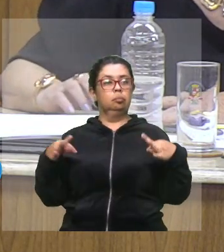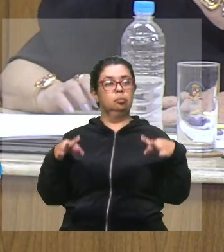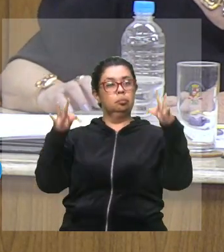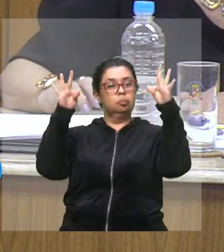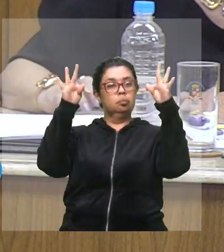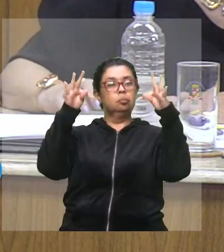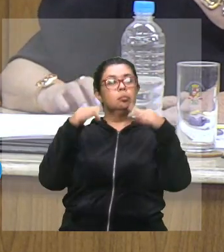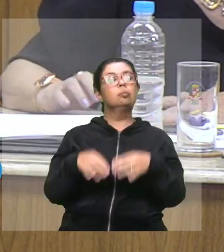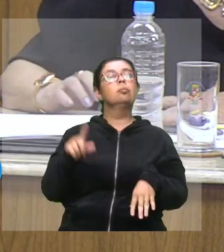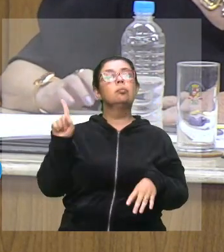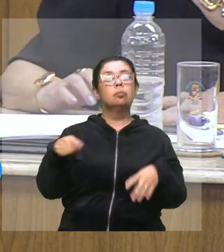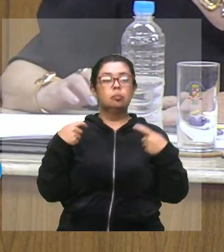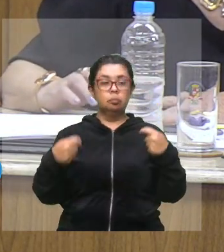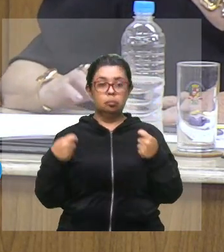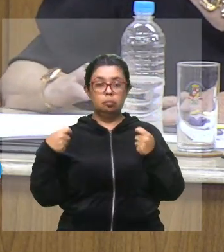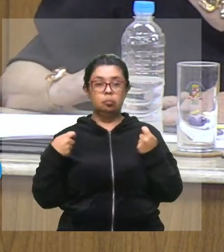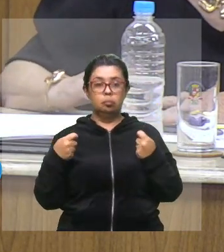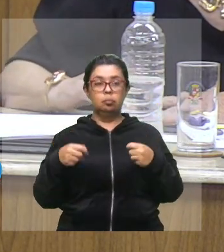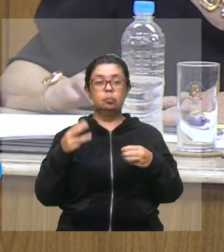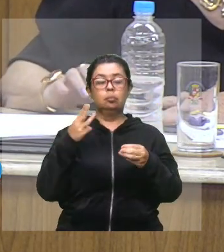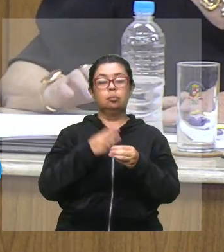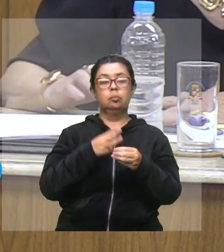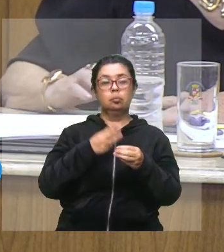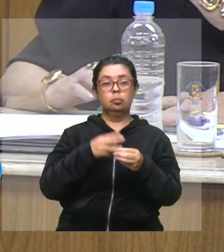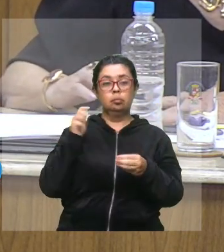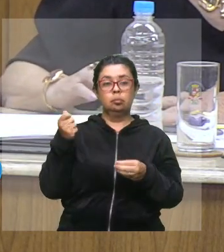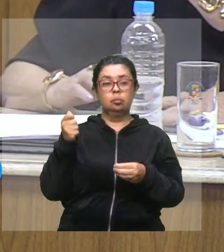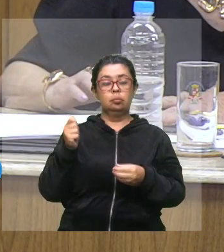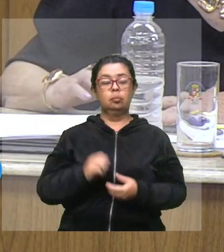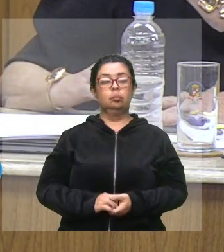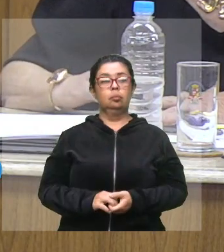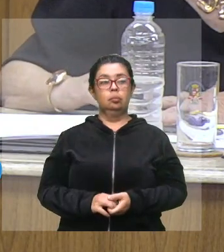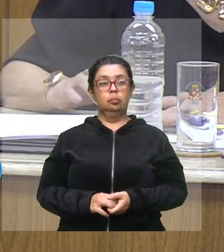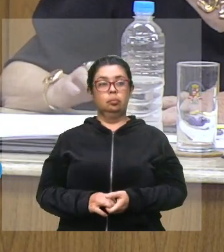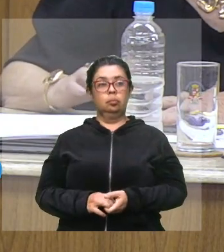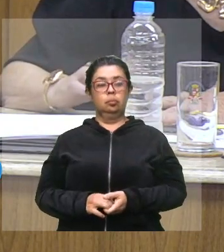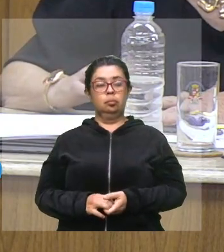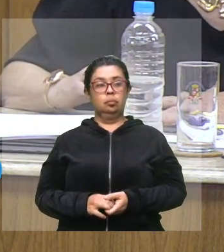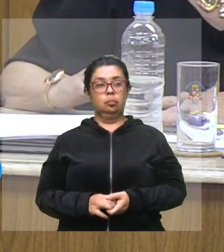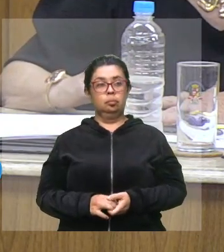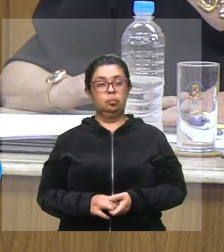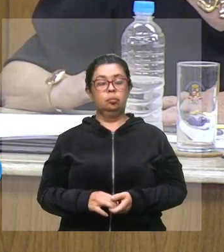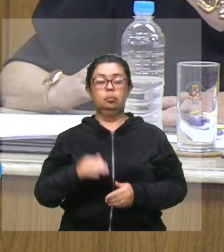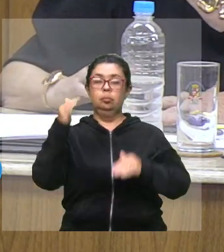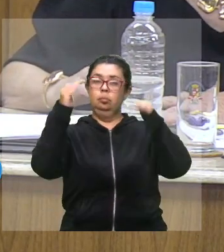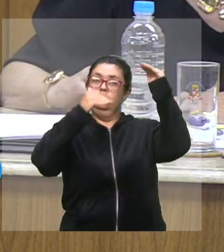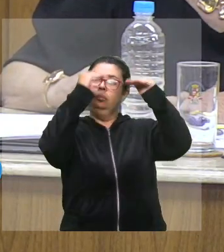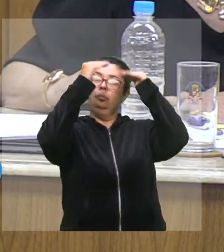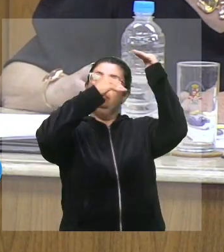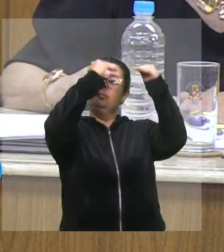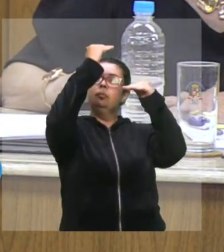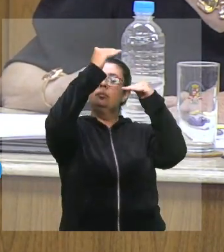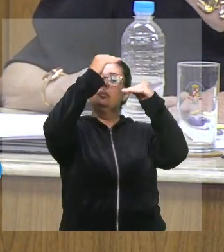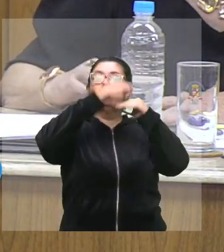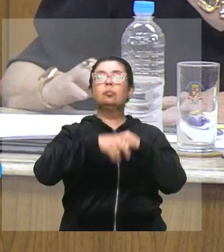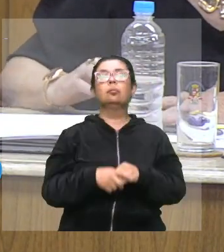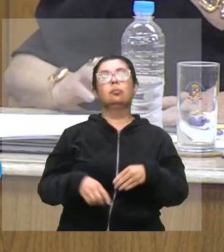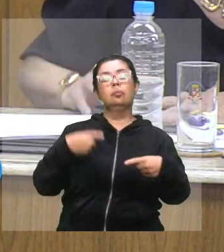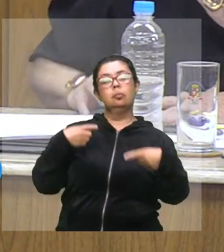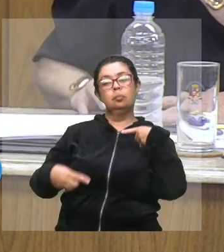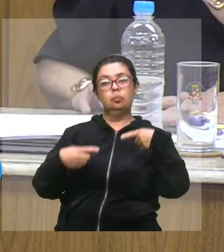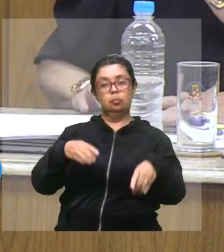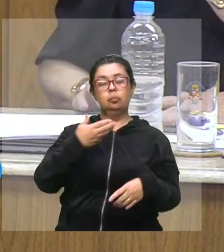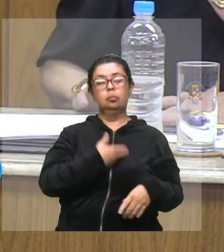a tecnologia necessária para que o município possa avançar na política pública